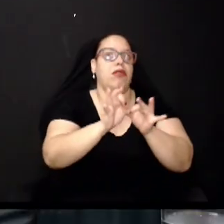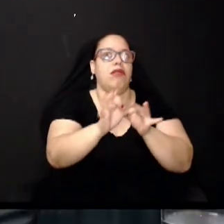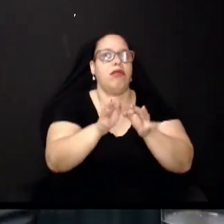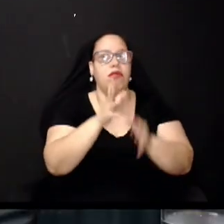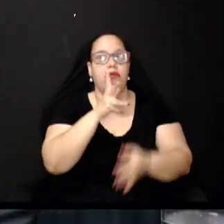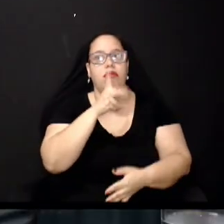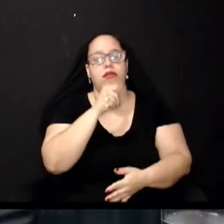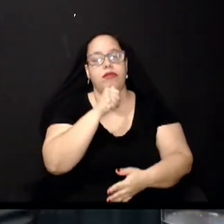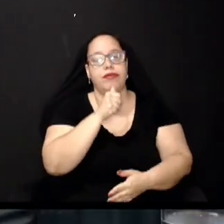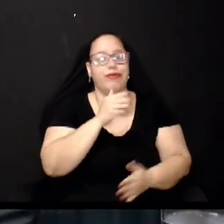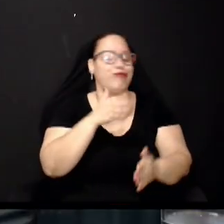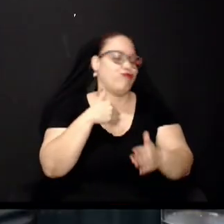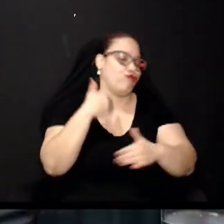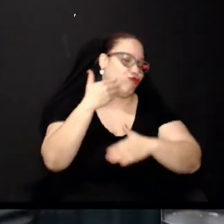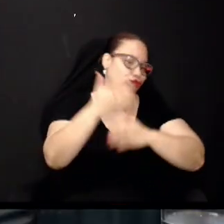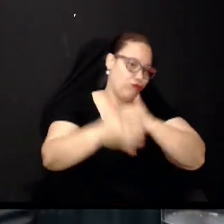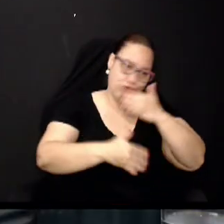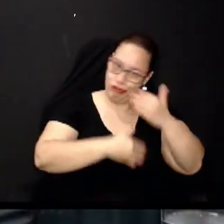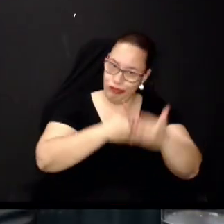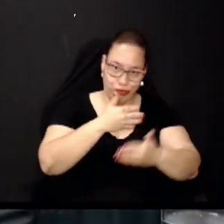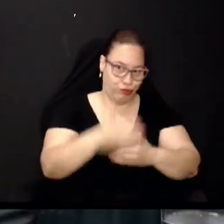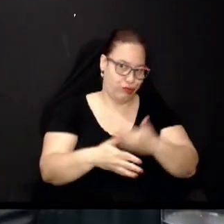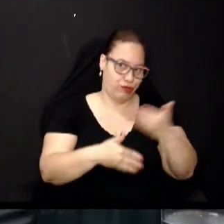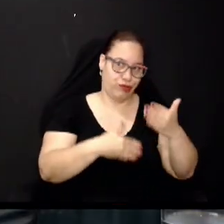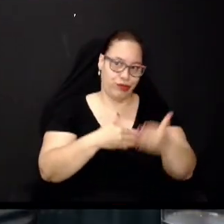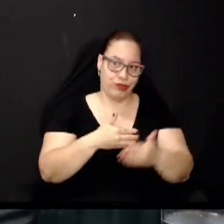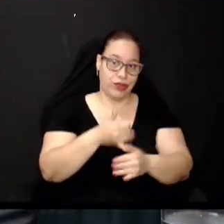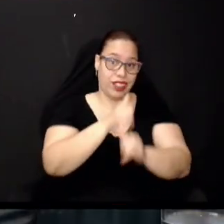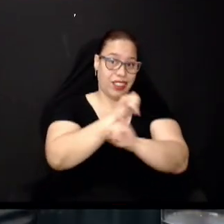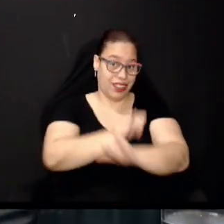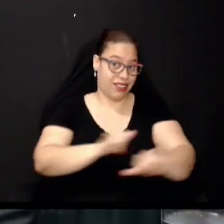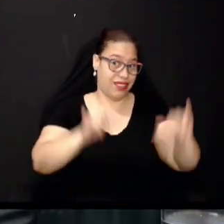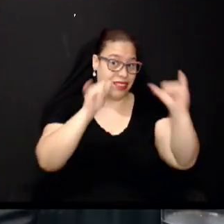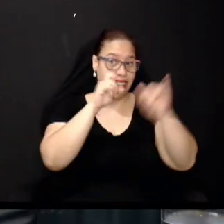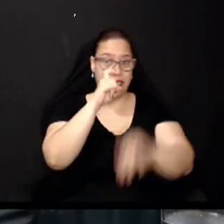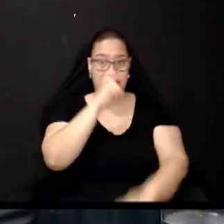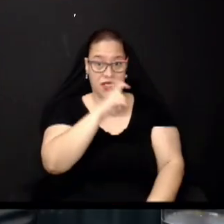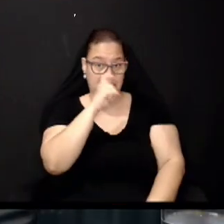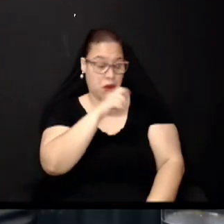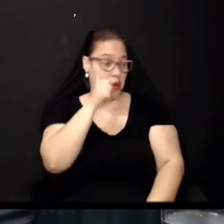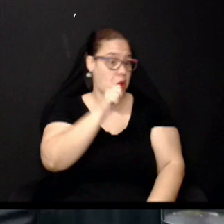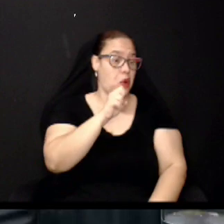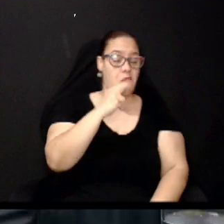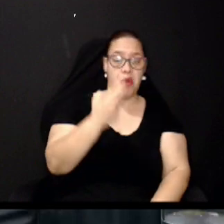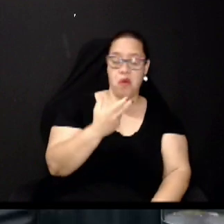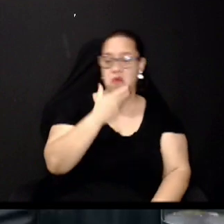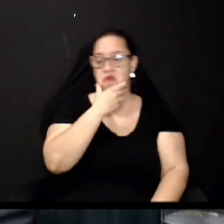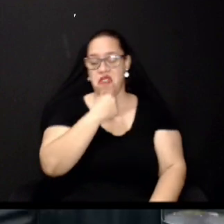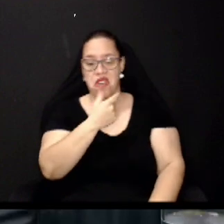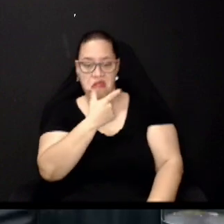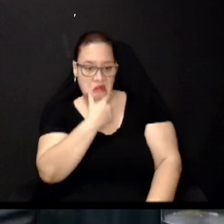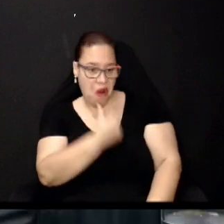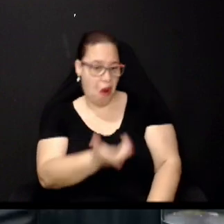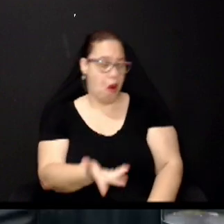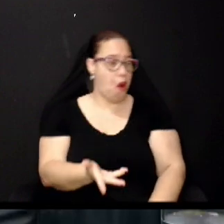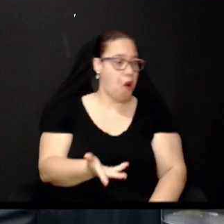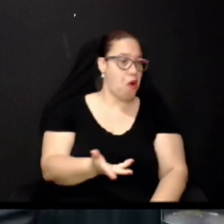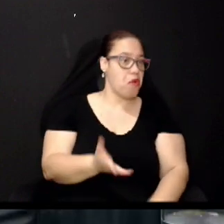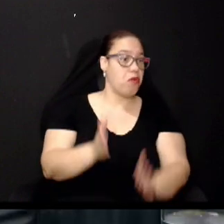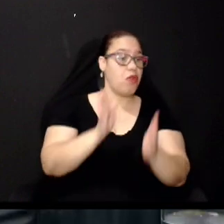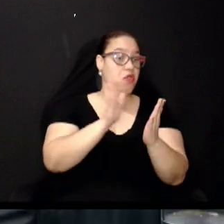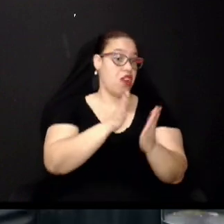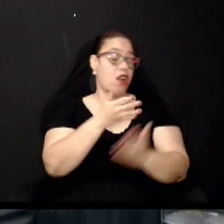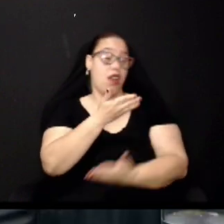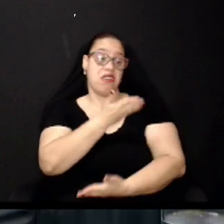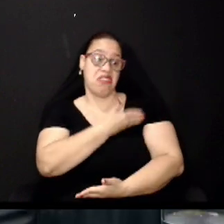série, né, de uma propaganda difamatória a respeito daquela mulher ou daquele companheiro, frente aos amigos,